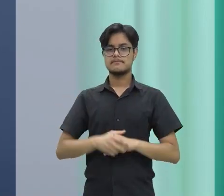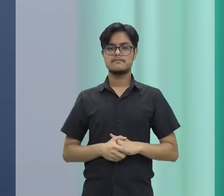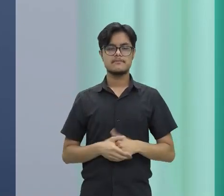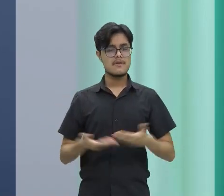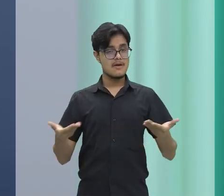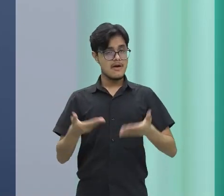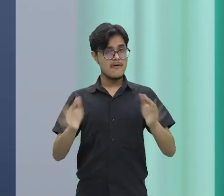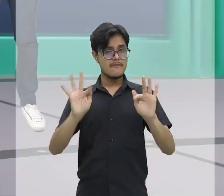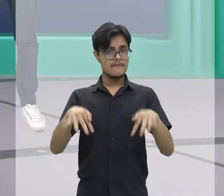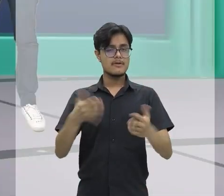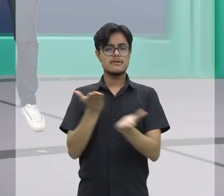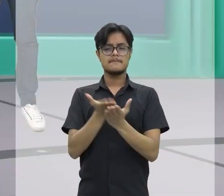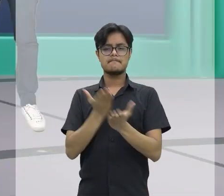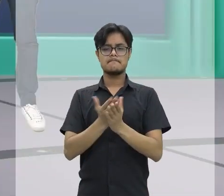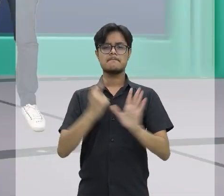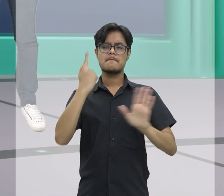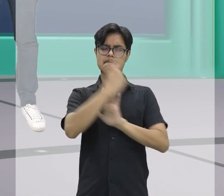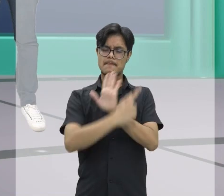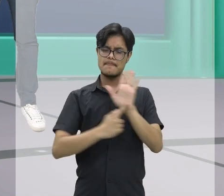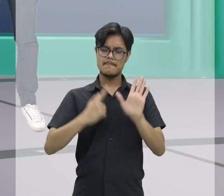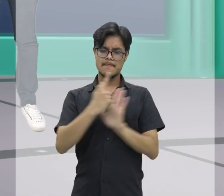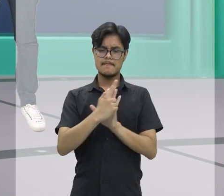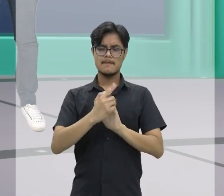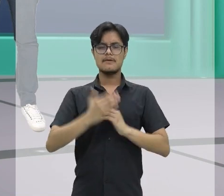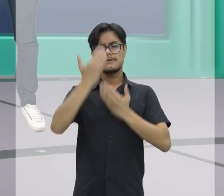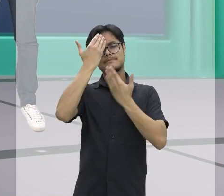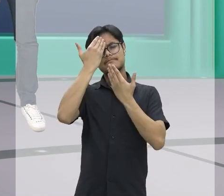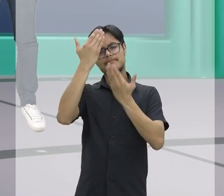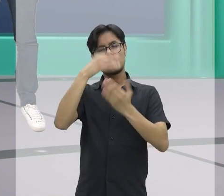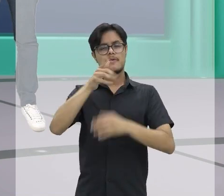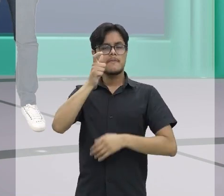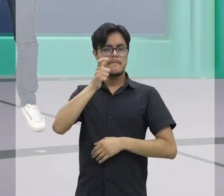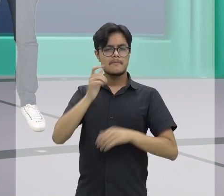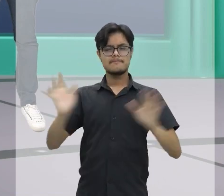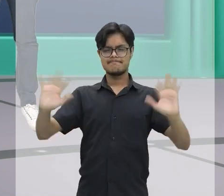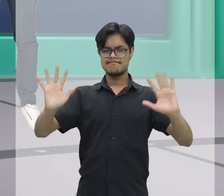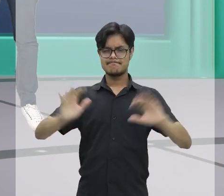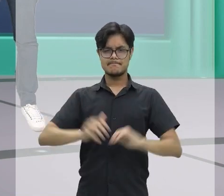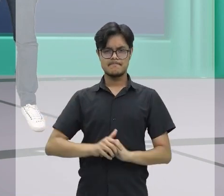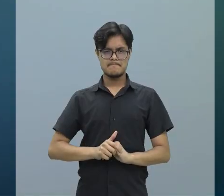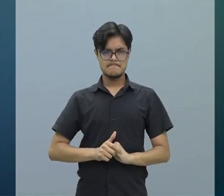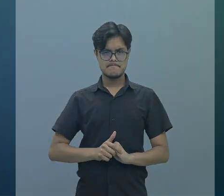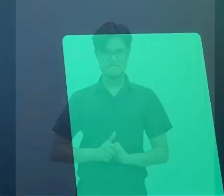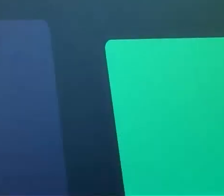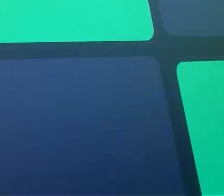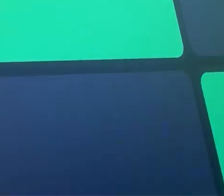essa foi mais uma aula do Contraturno. Muito obrigado por acompanhar e a gente se vê na próxima.